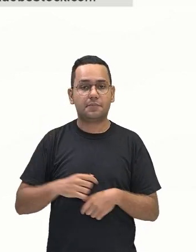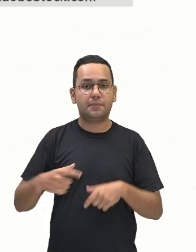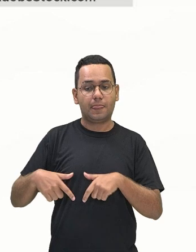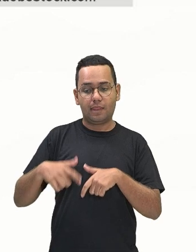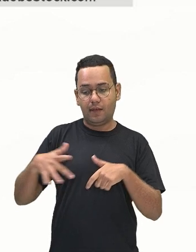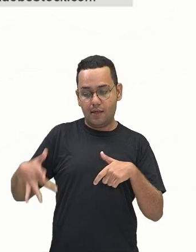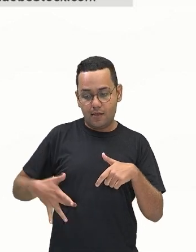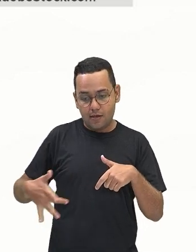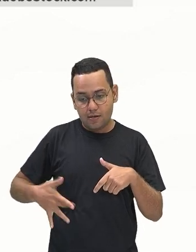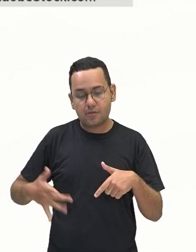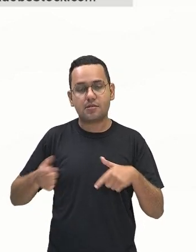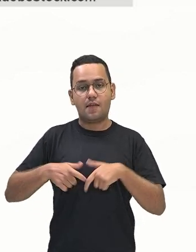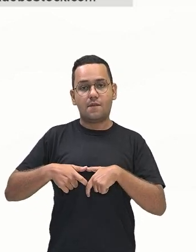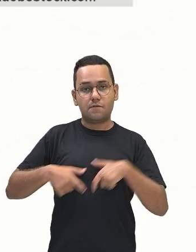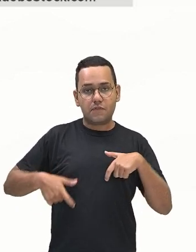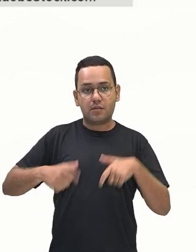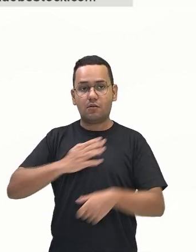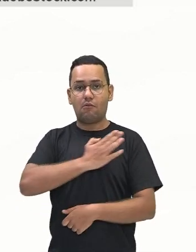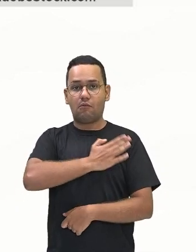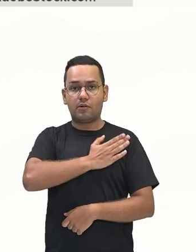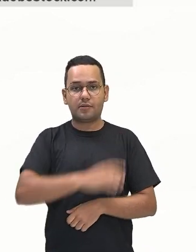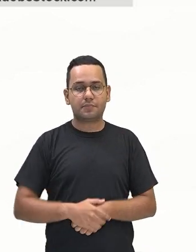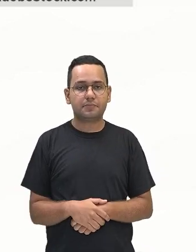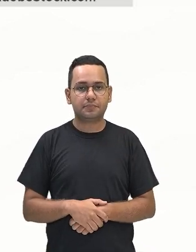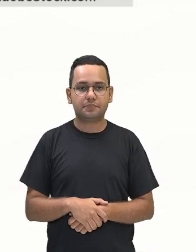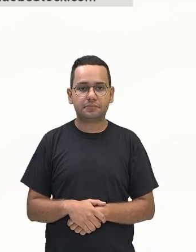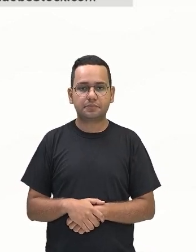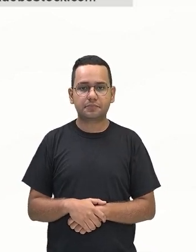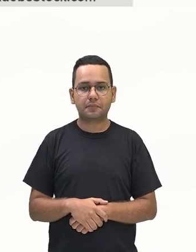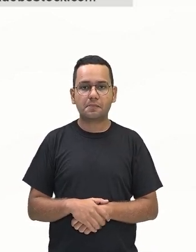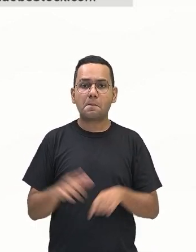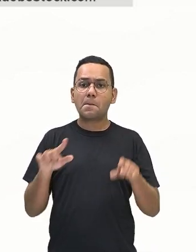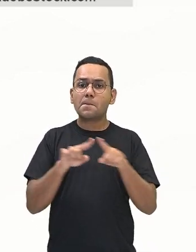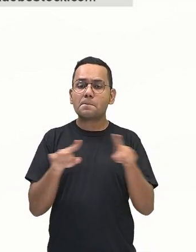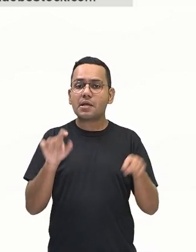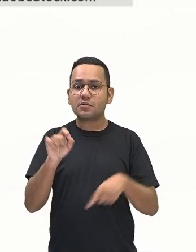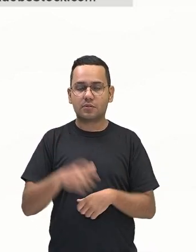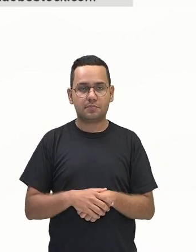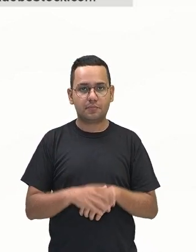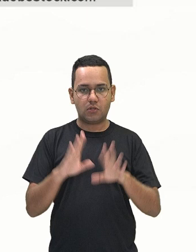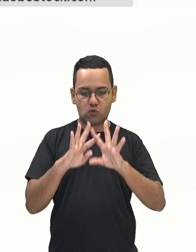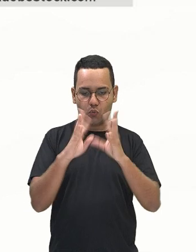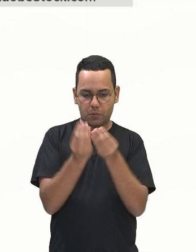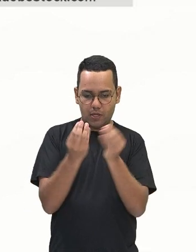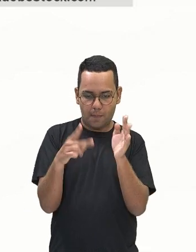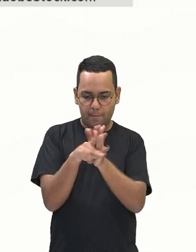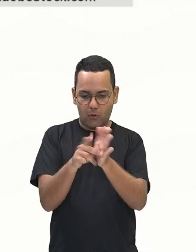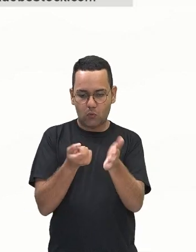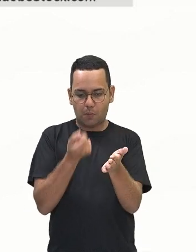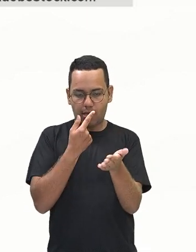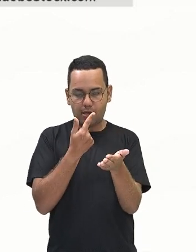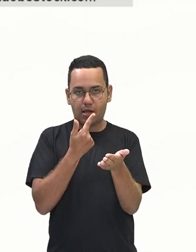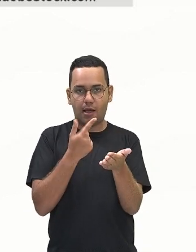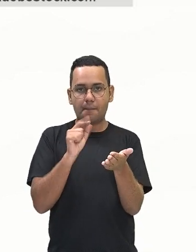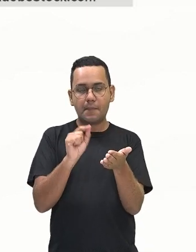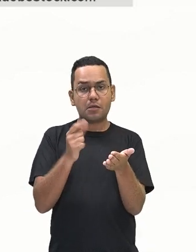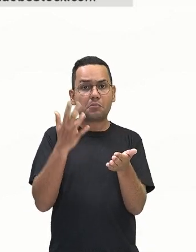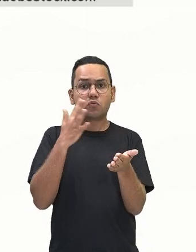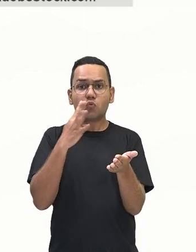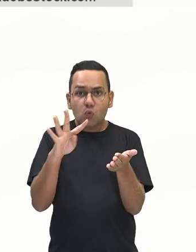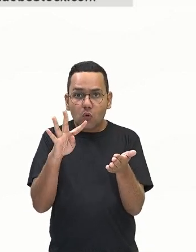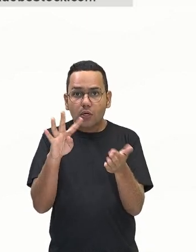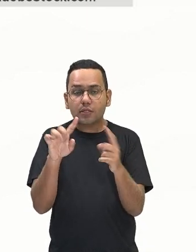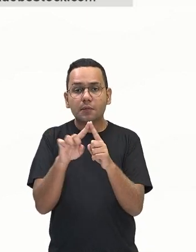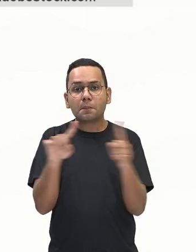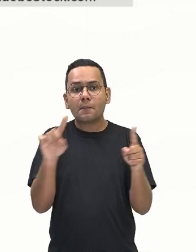coração, porque um medicamento ele pode ter uma composição que você não sabe e assim essa composição